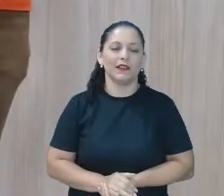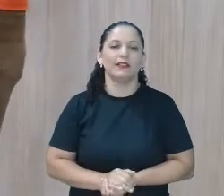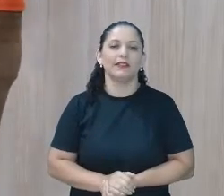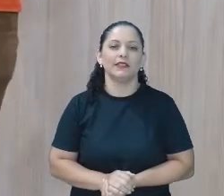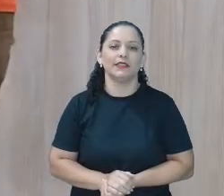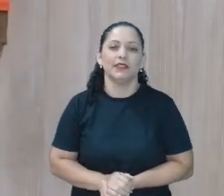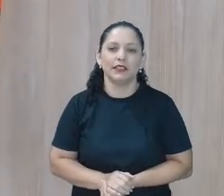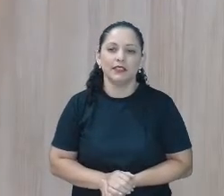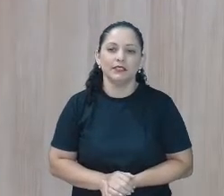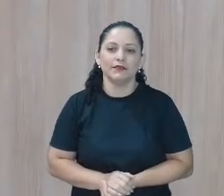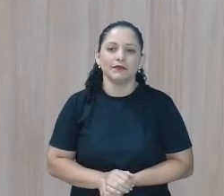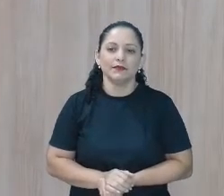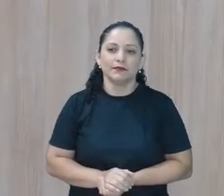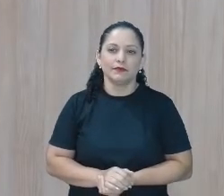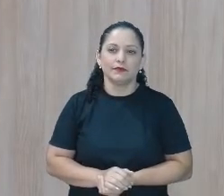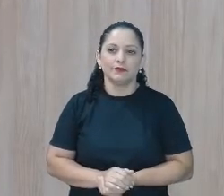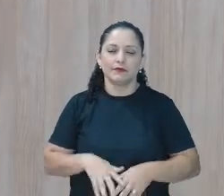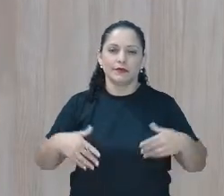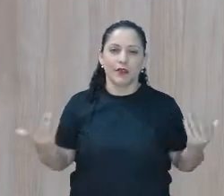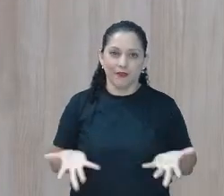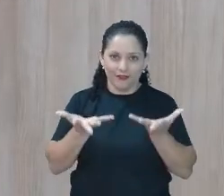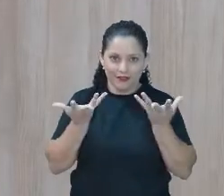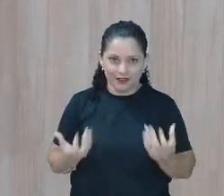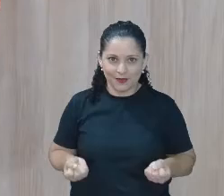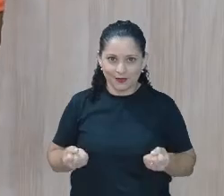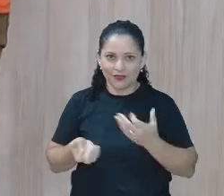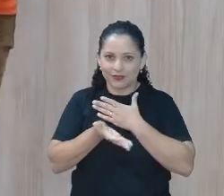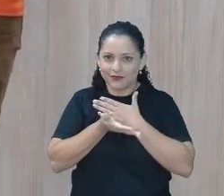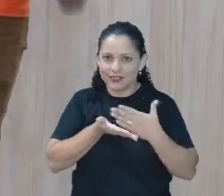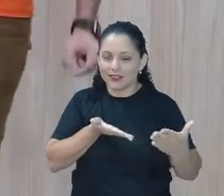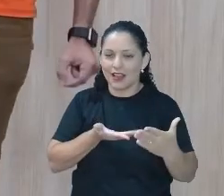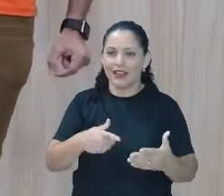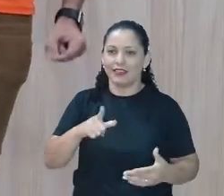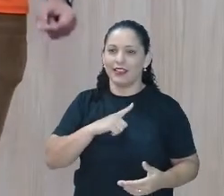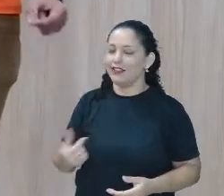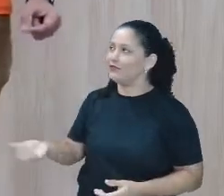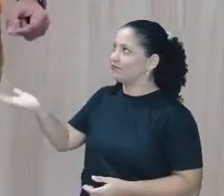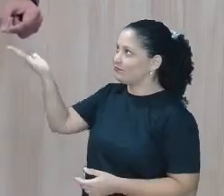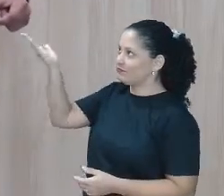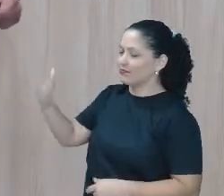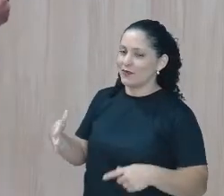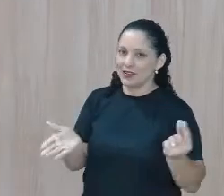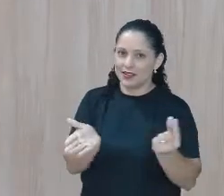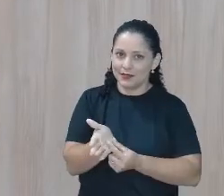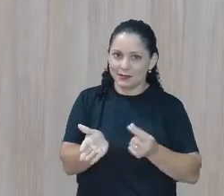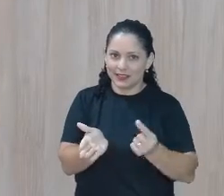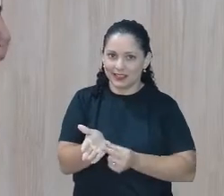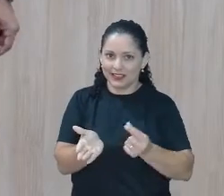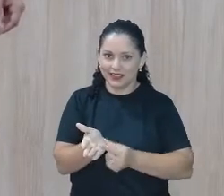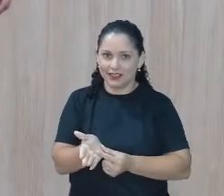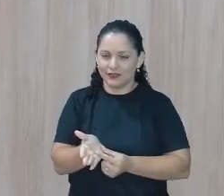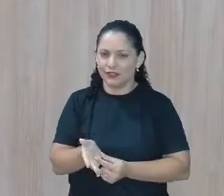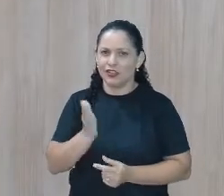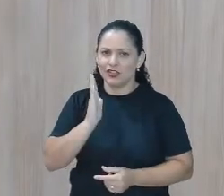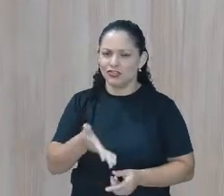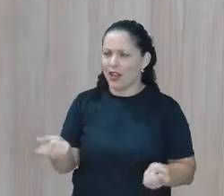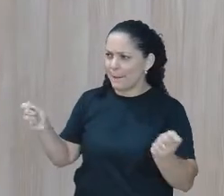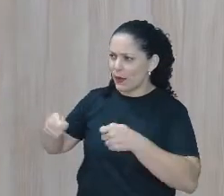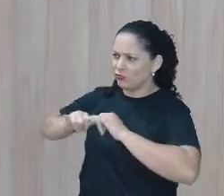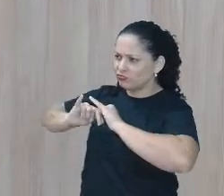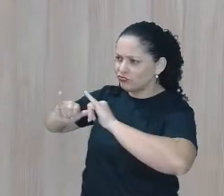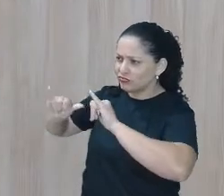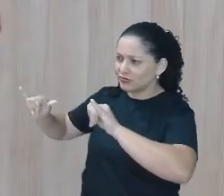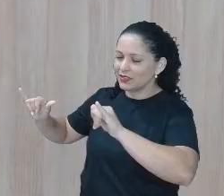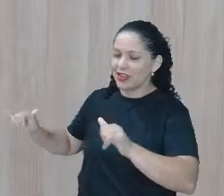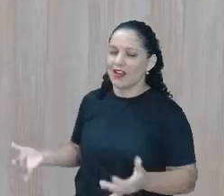tá bom? Então, vamos embora. A gente tem aqui o nosso aplicativo, certo? Dini, eu já posso falar para você